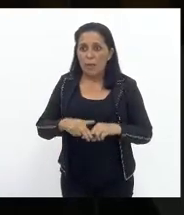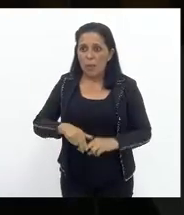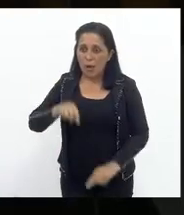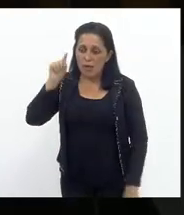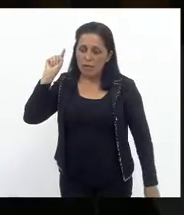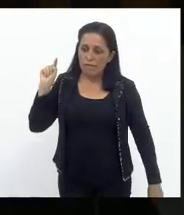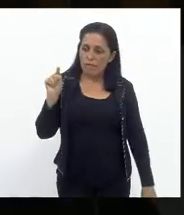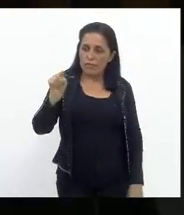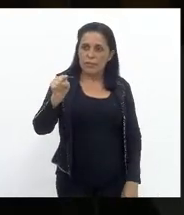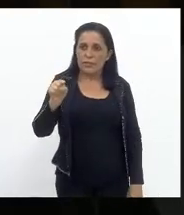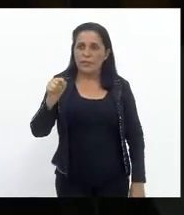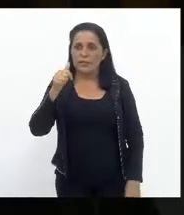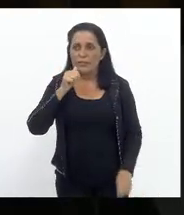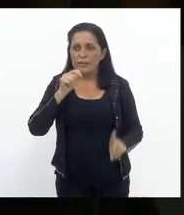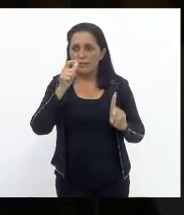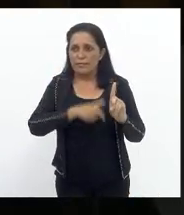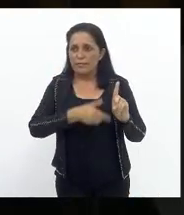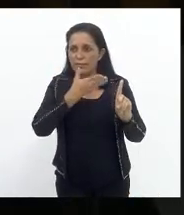senhora.